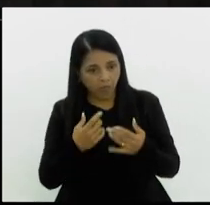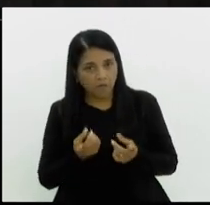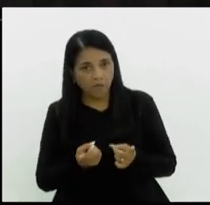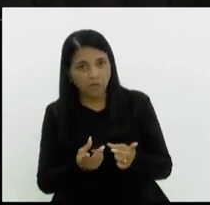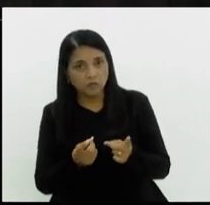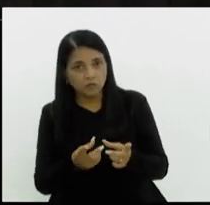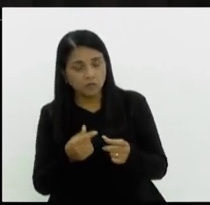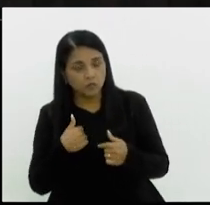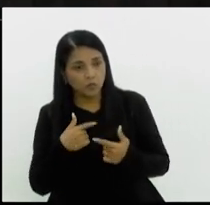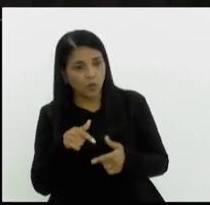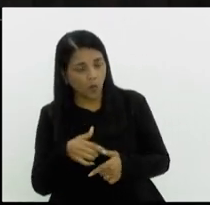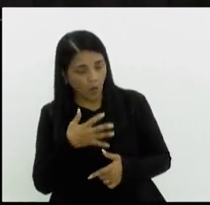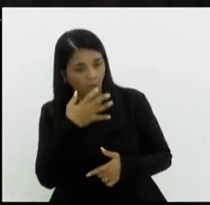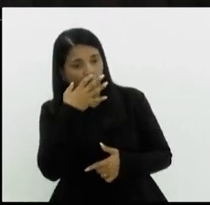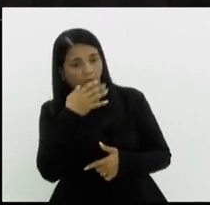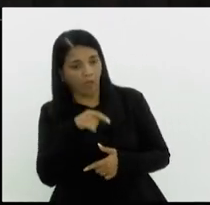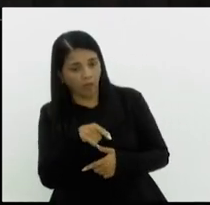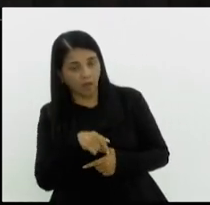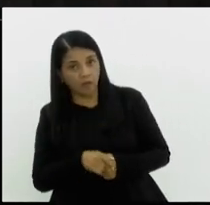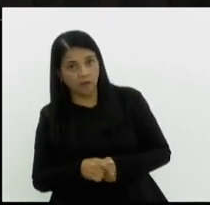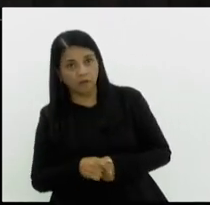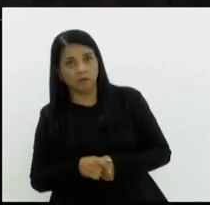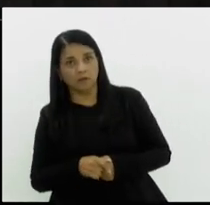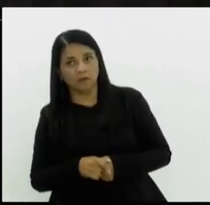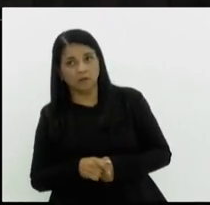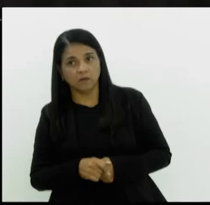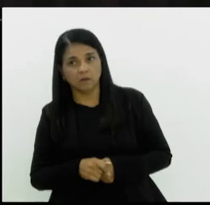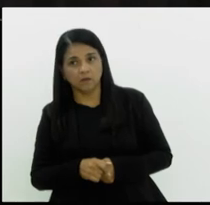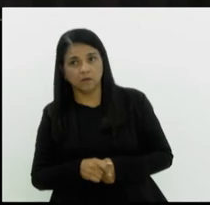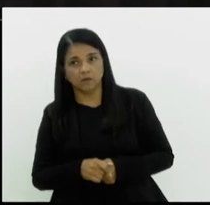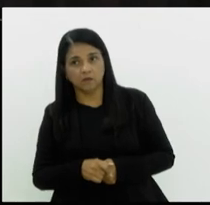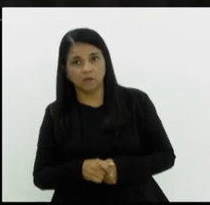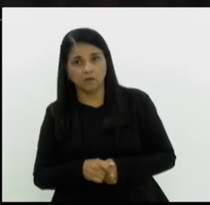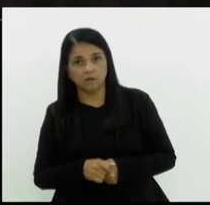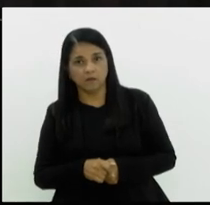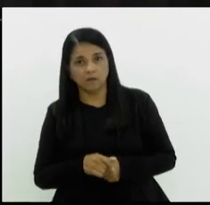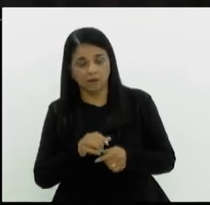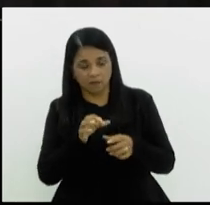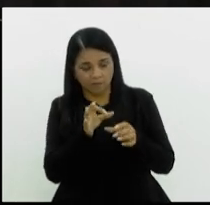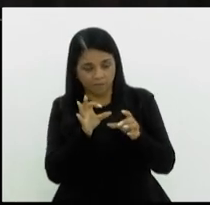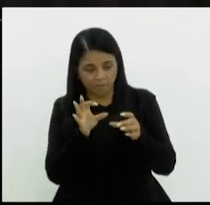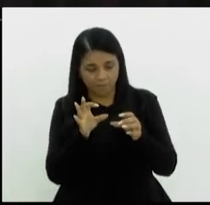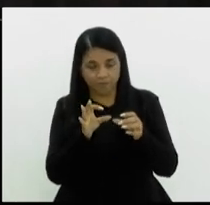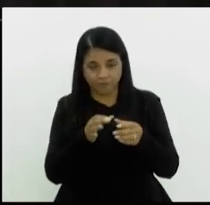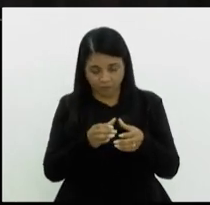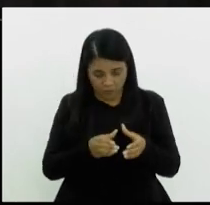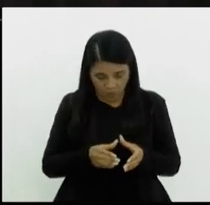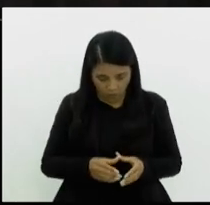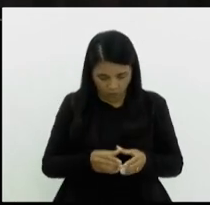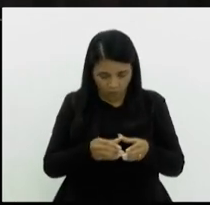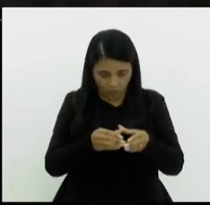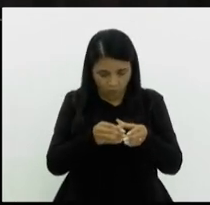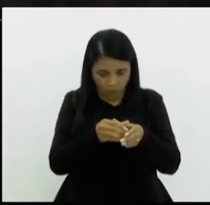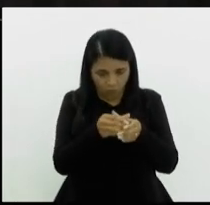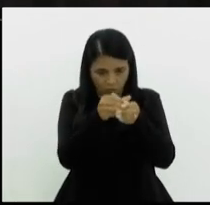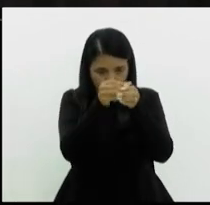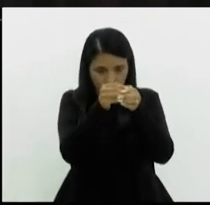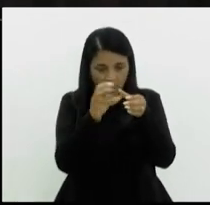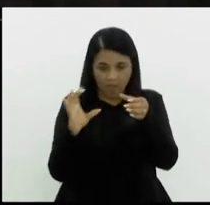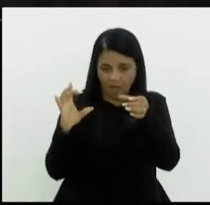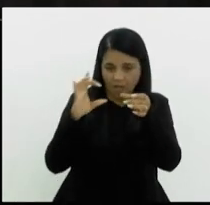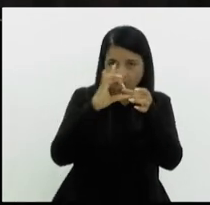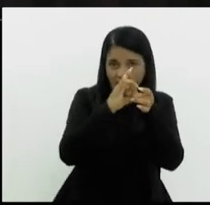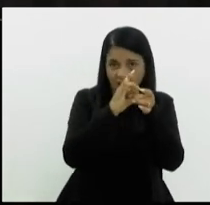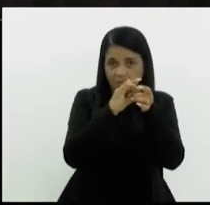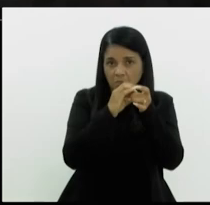quê, delegado? Com aquele alarme de loja de roupas. Você viu isso?